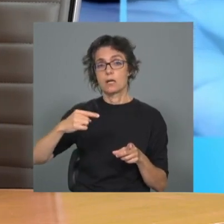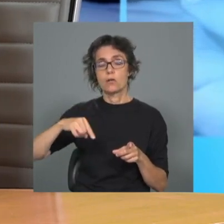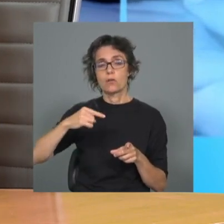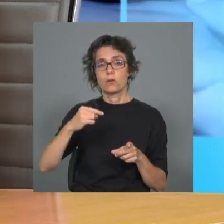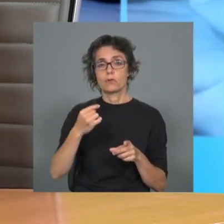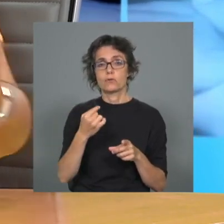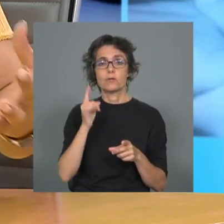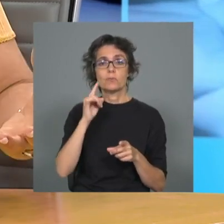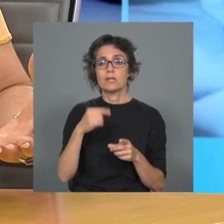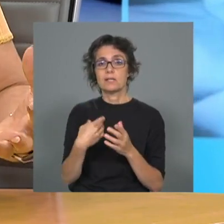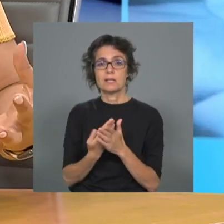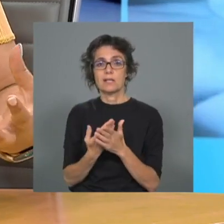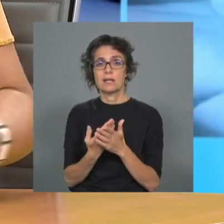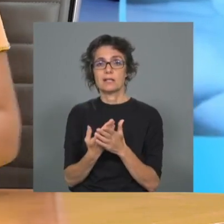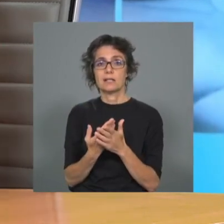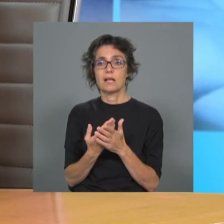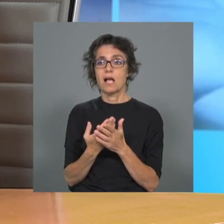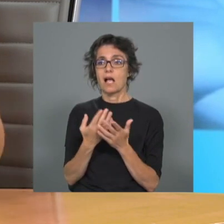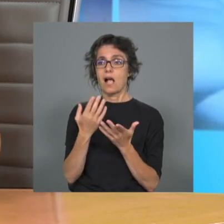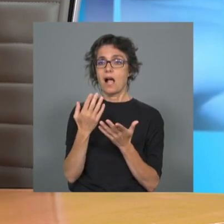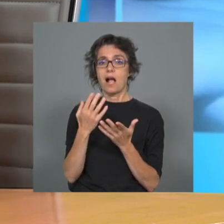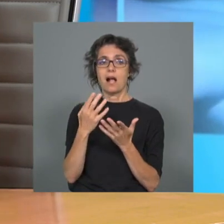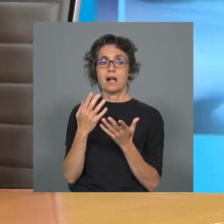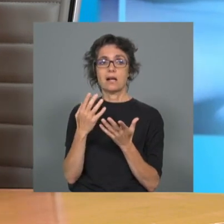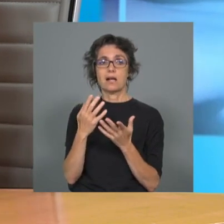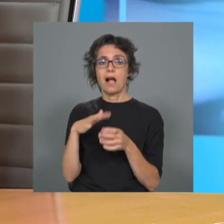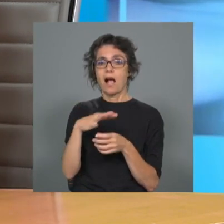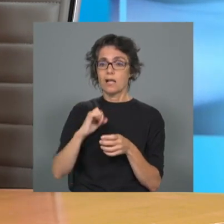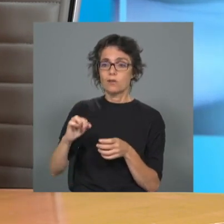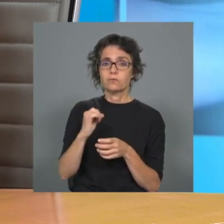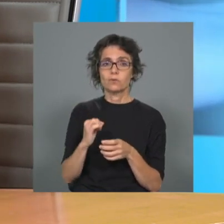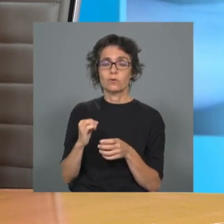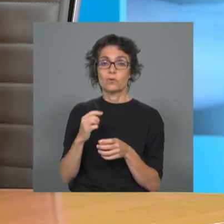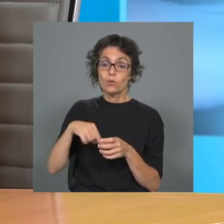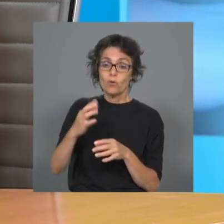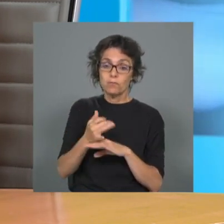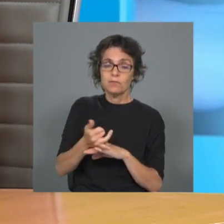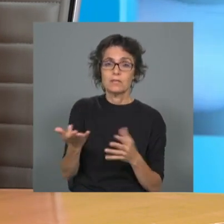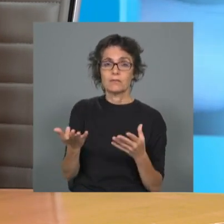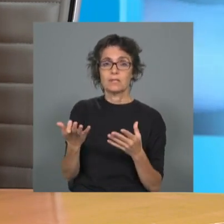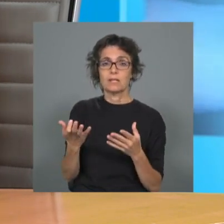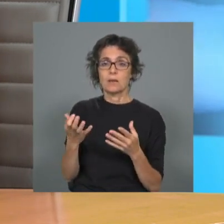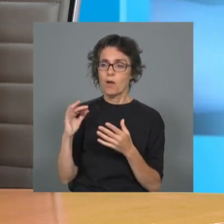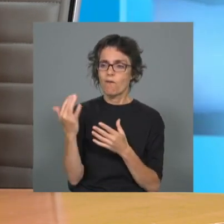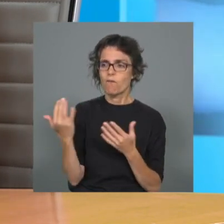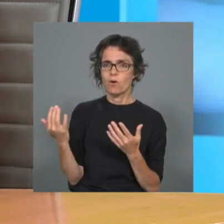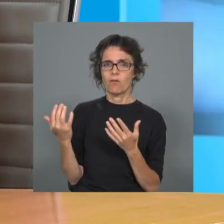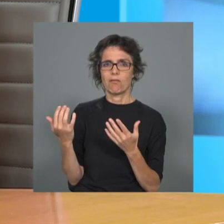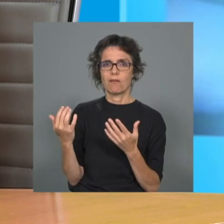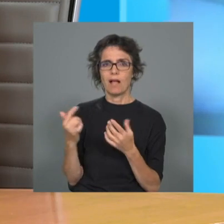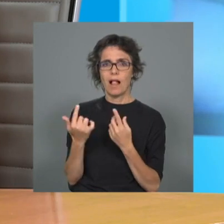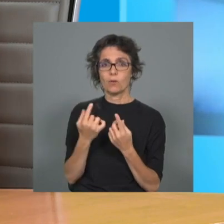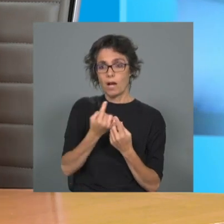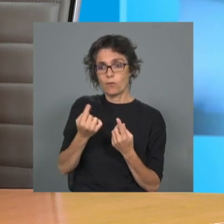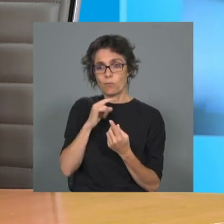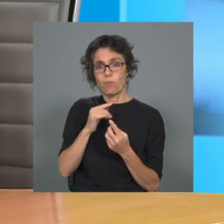que é o nosso campo de intervenção, aquilo que está ao nosso alcance fazermos.